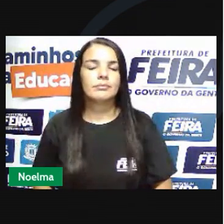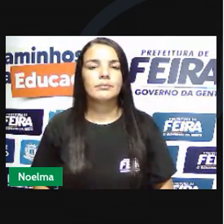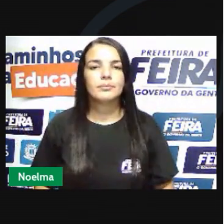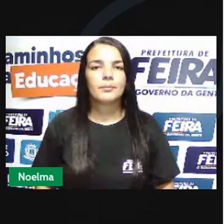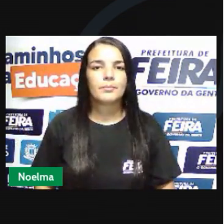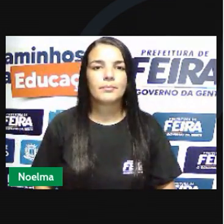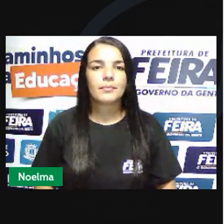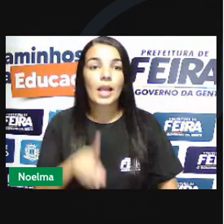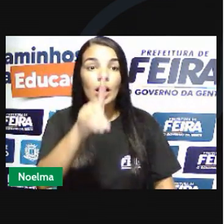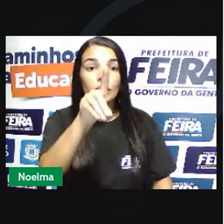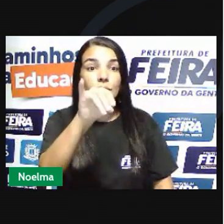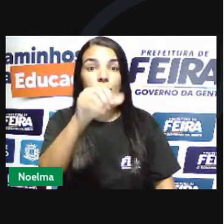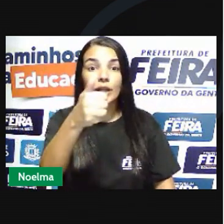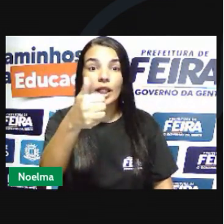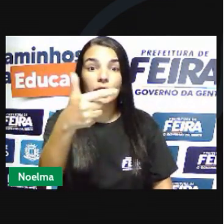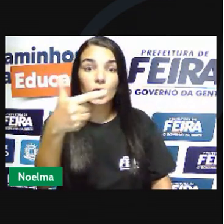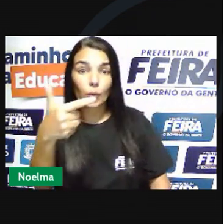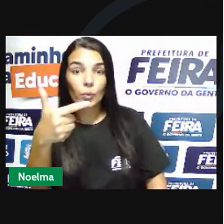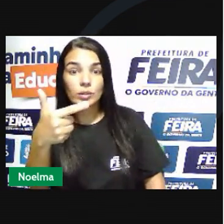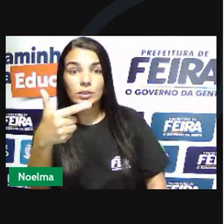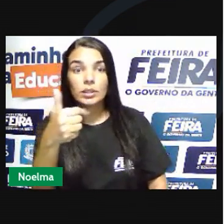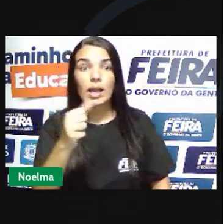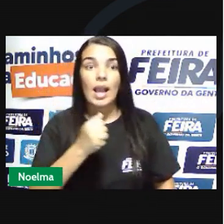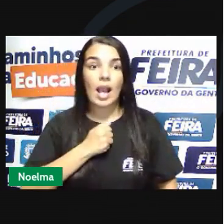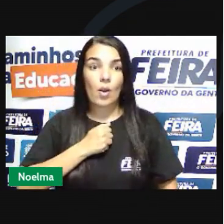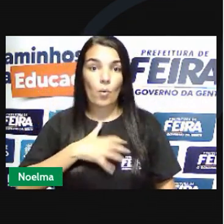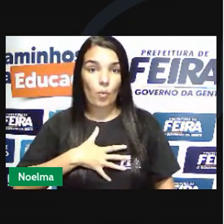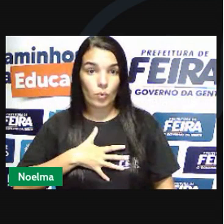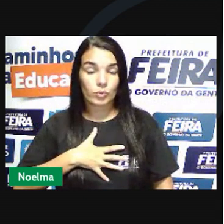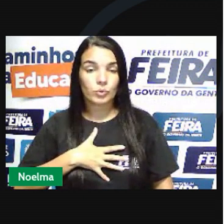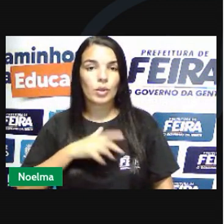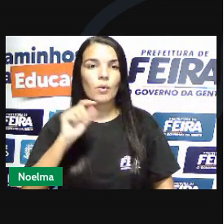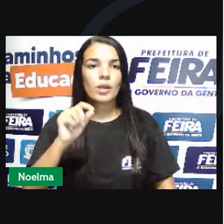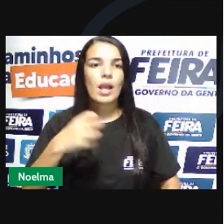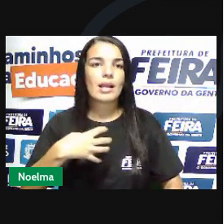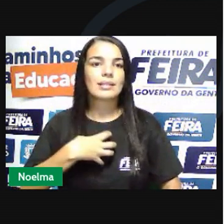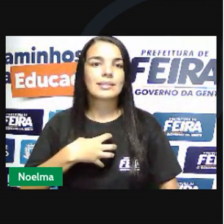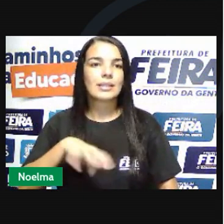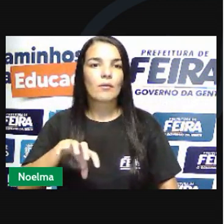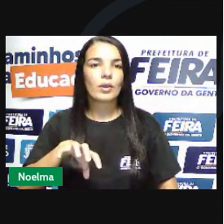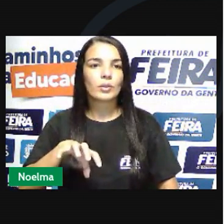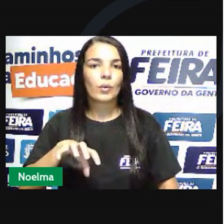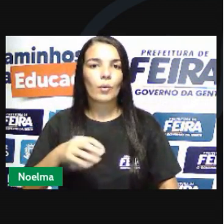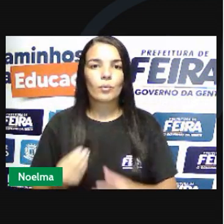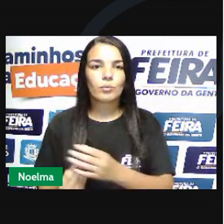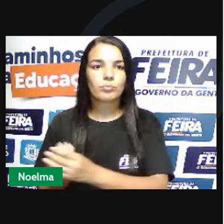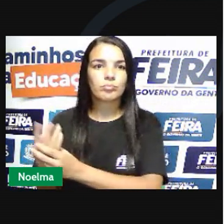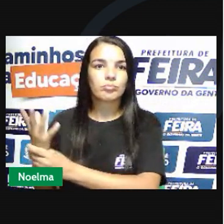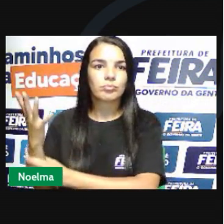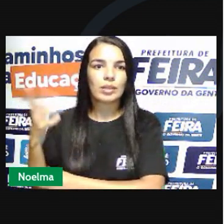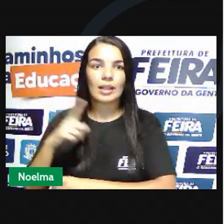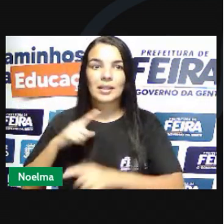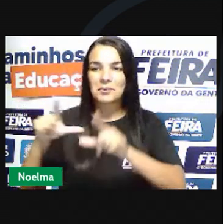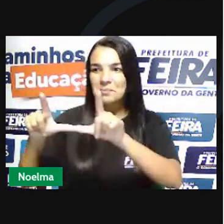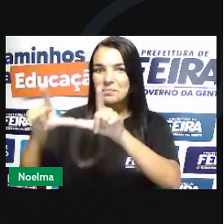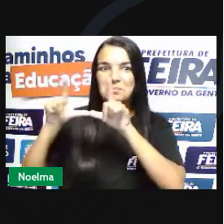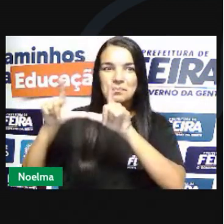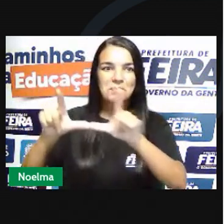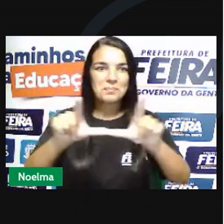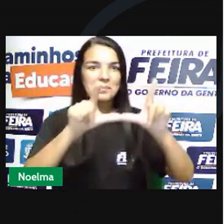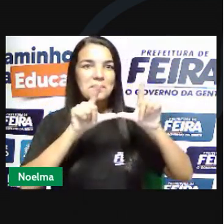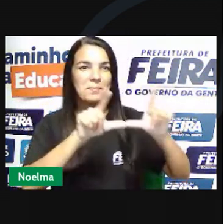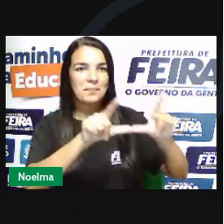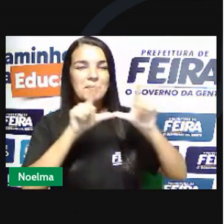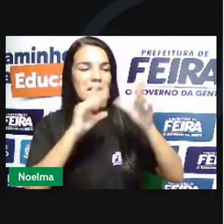No dia 12 de agosto de 1798, a cidade de Salvador amanheceu com diversos cartazes, conhecidos